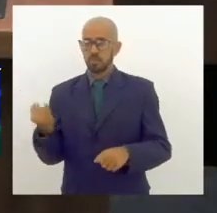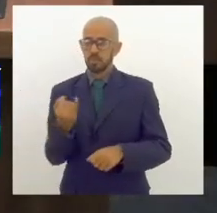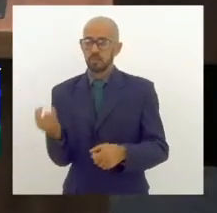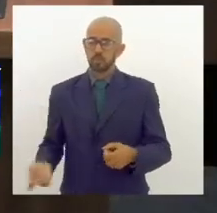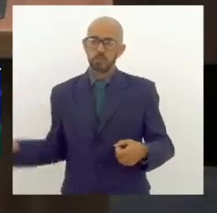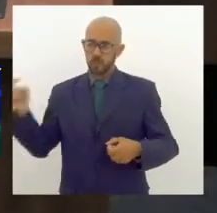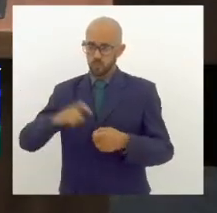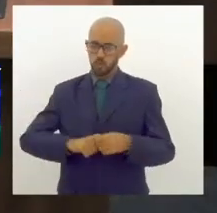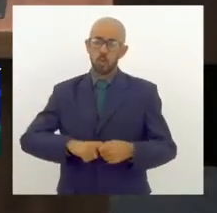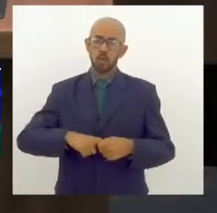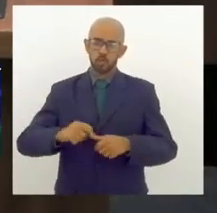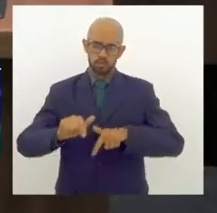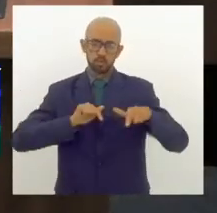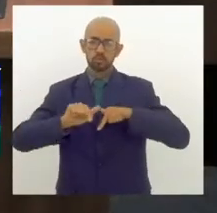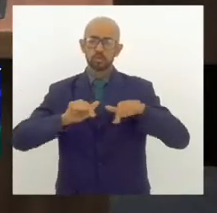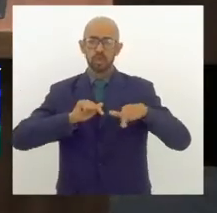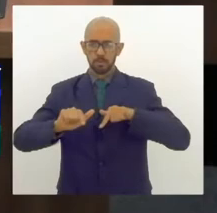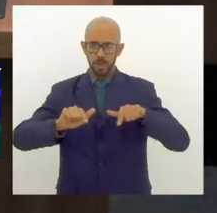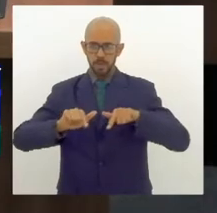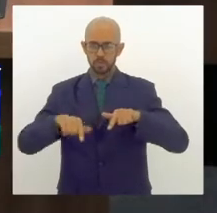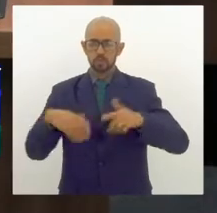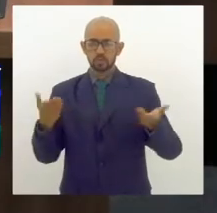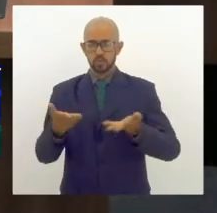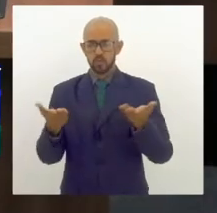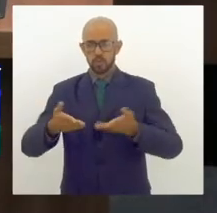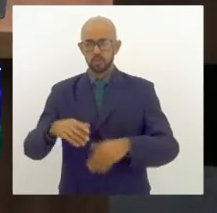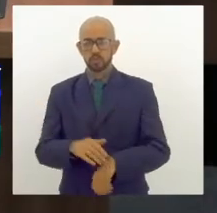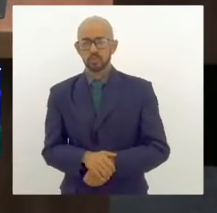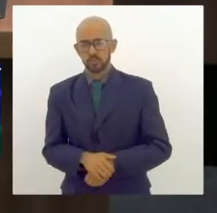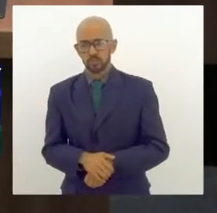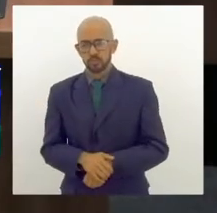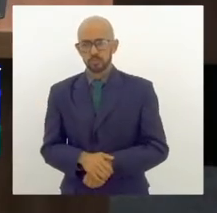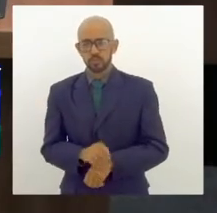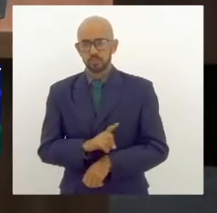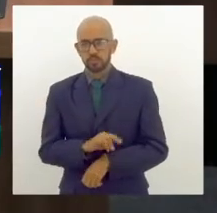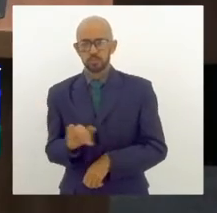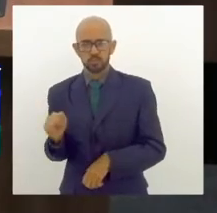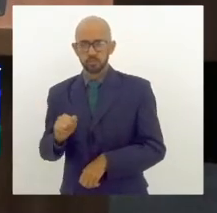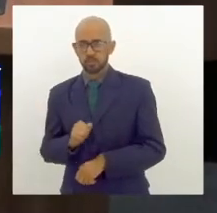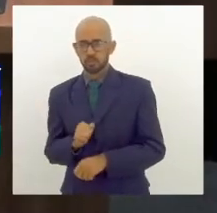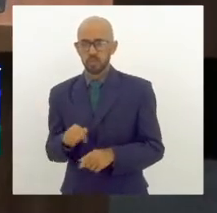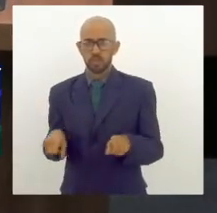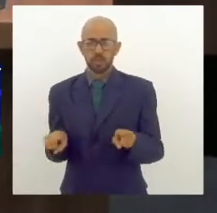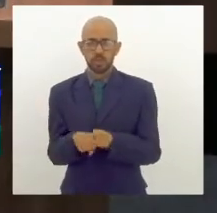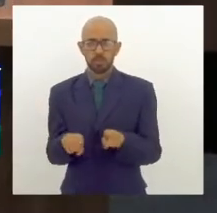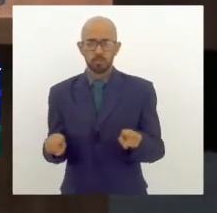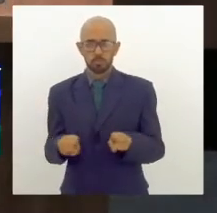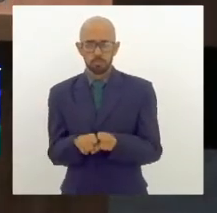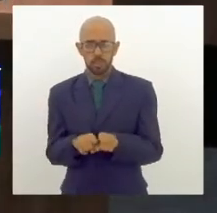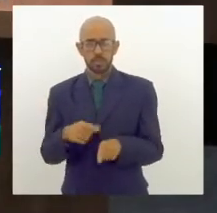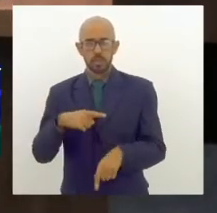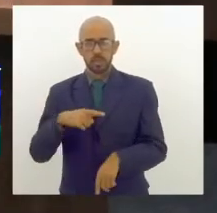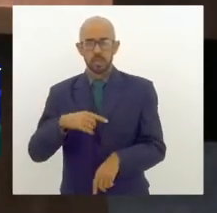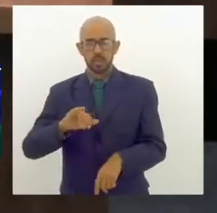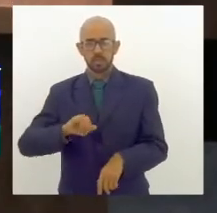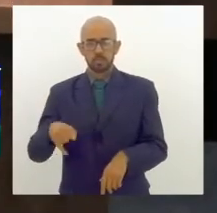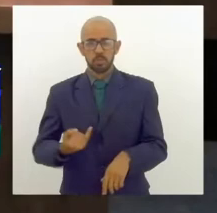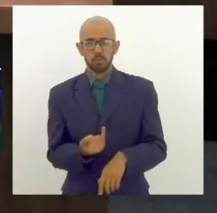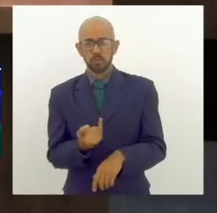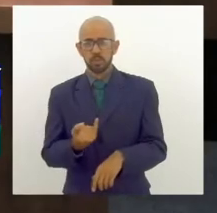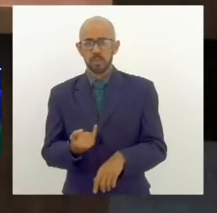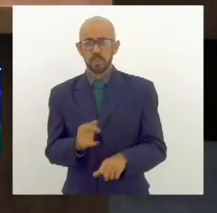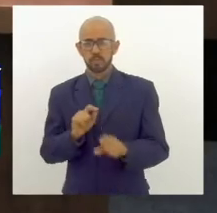casa, nos trabalhos legislativos no dia de hoje, né, um dia que se abre também a oportunidade da